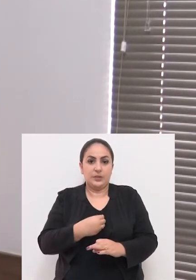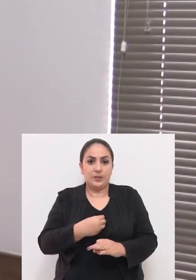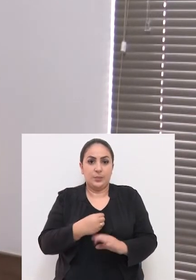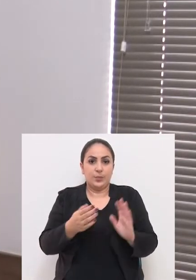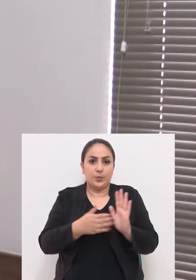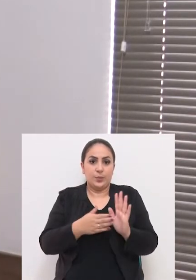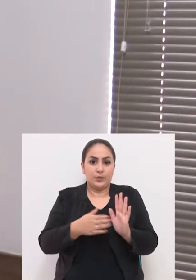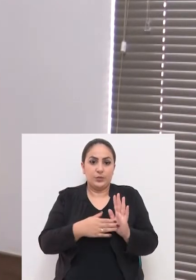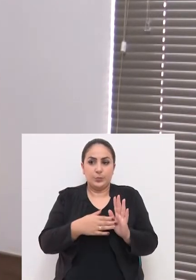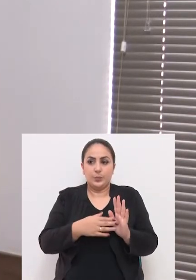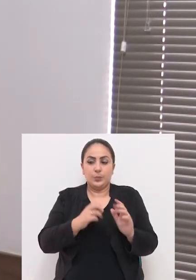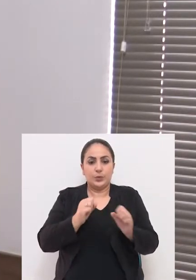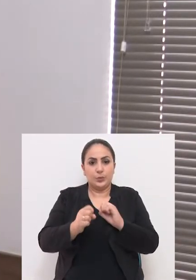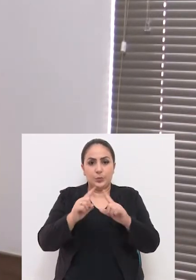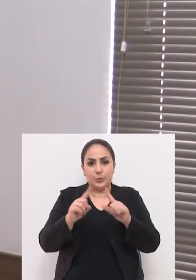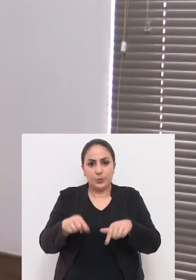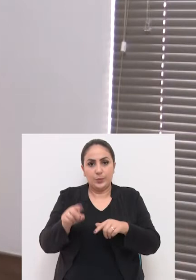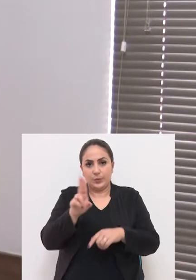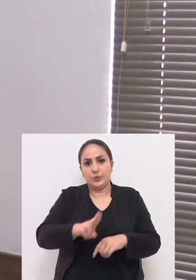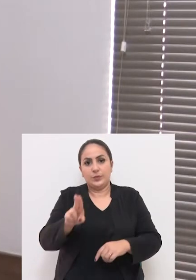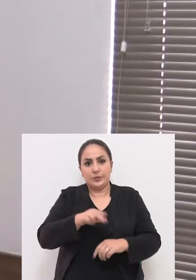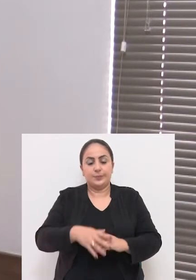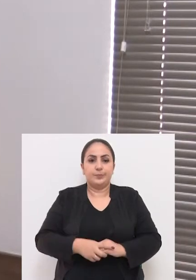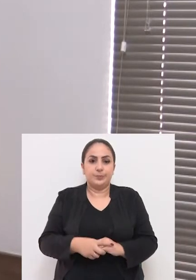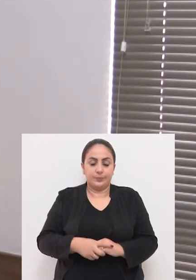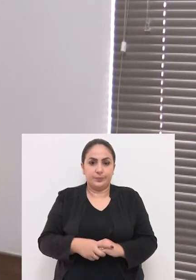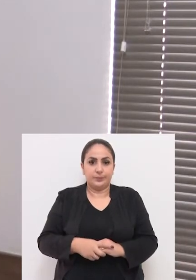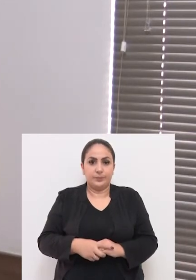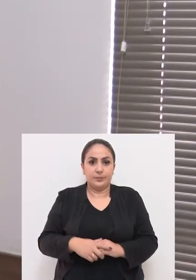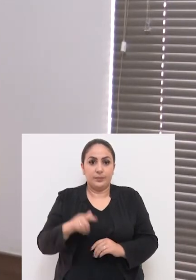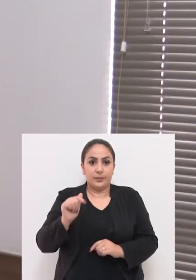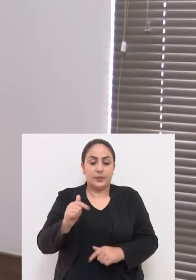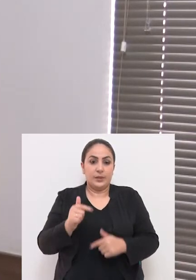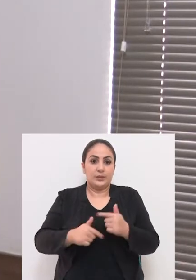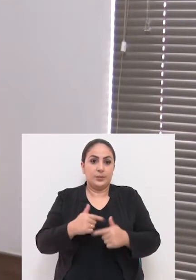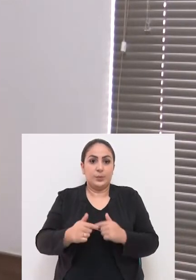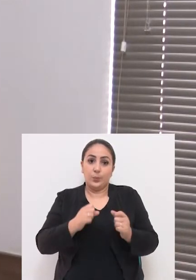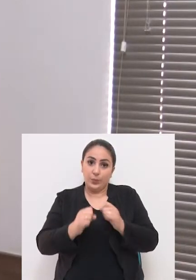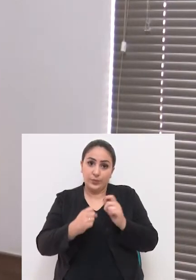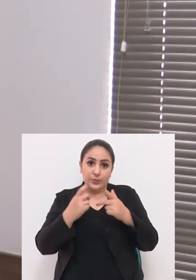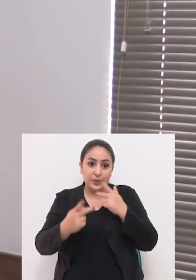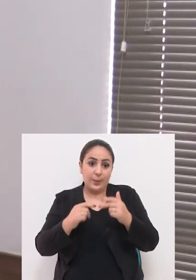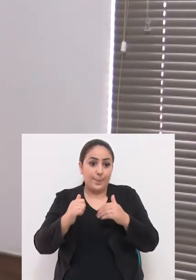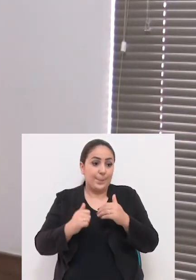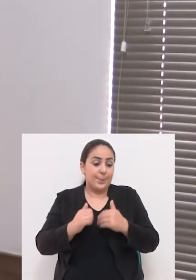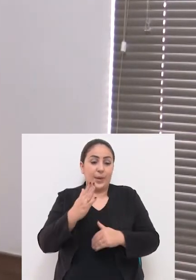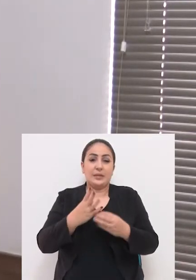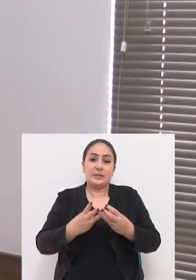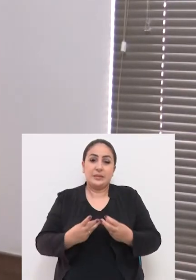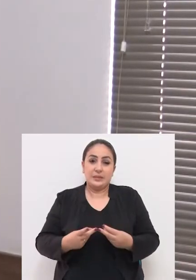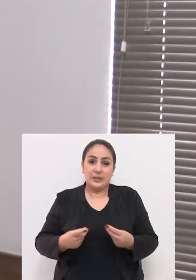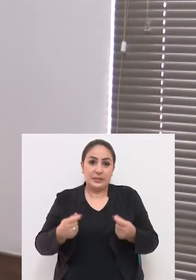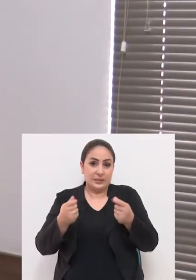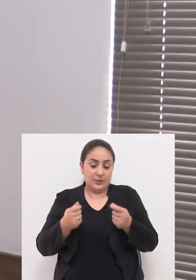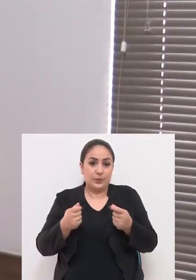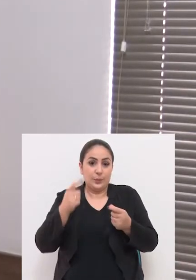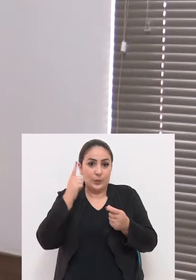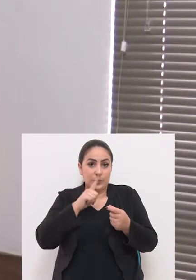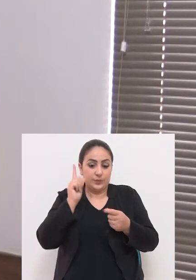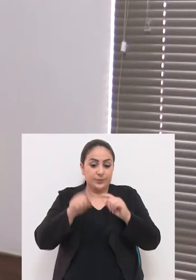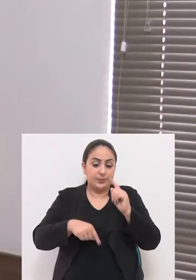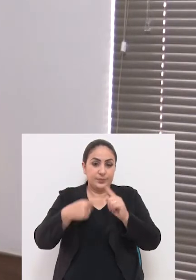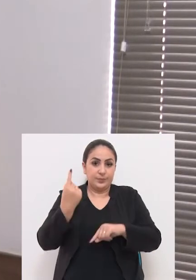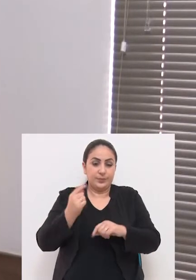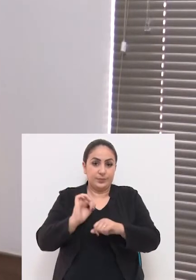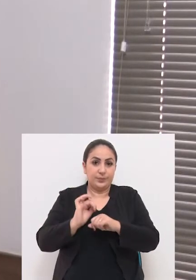aí, então, proposto pelo Poder Público, pela Universidade. Esse trabalho, eu diria que é um dos trabalhos mais